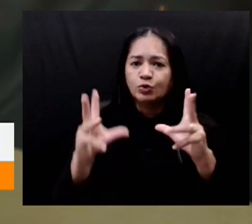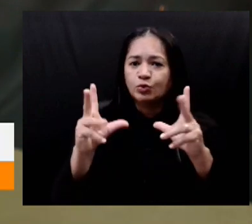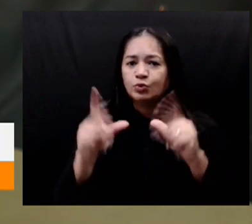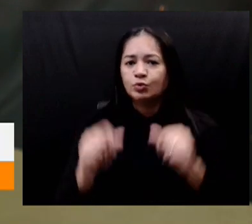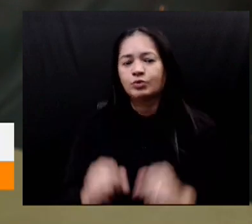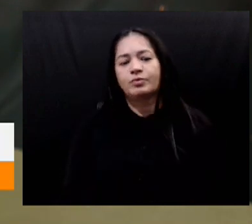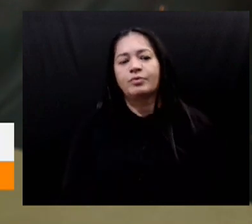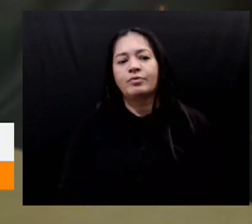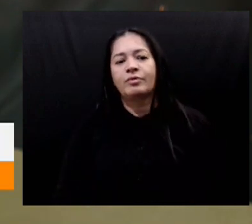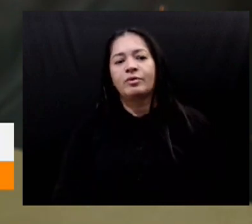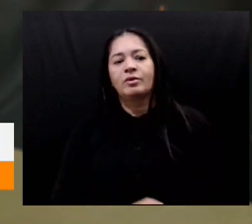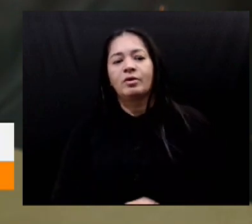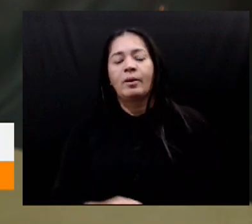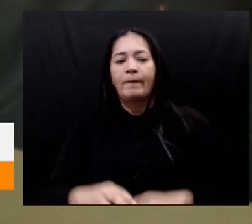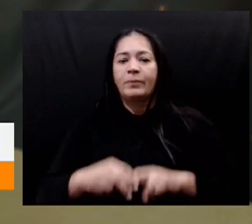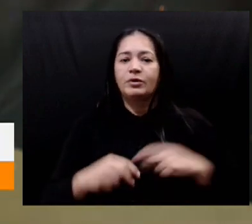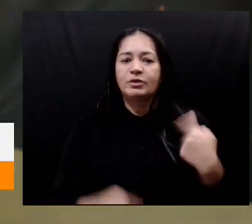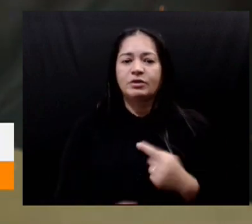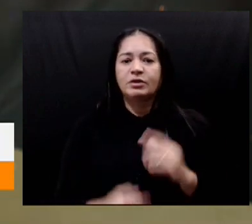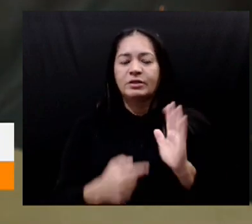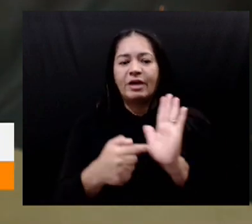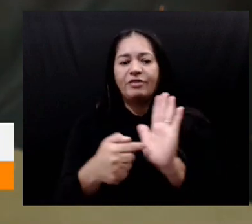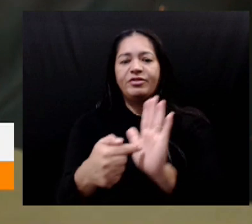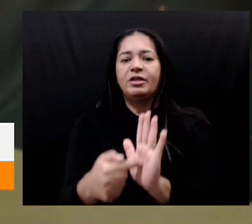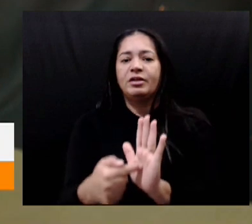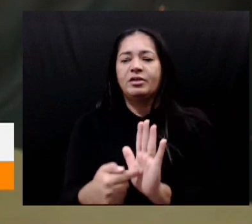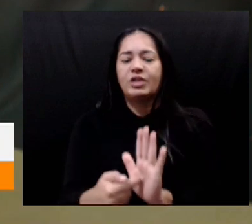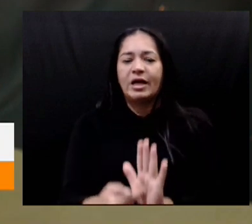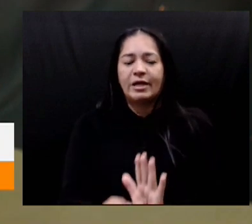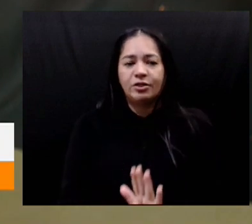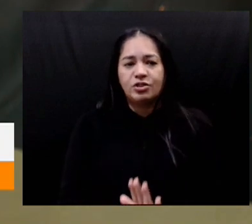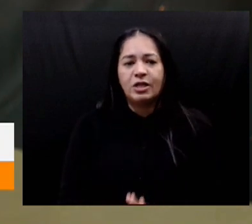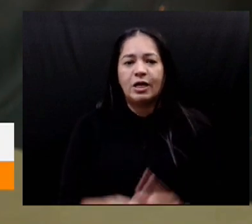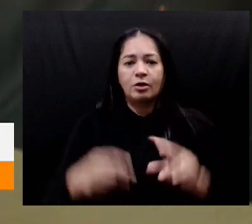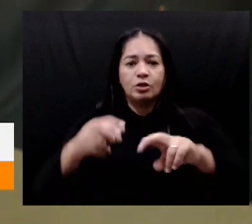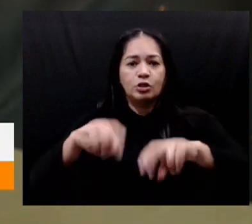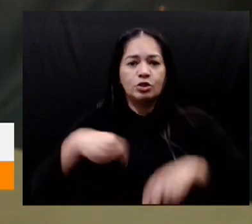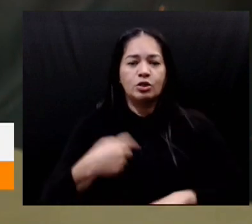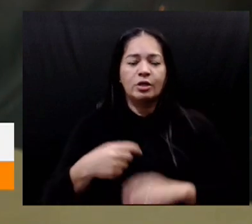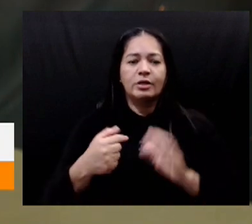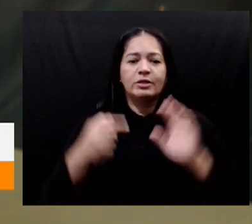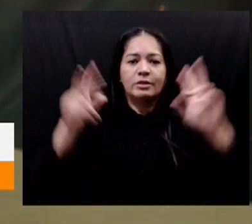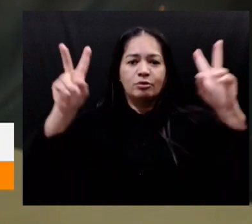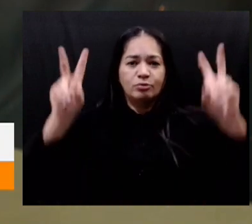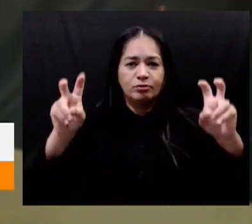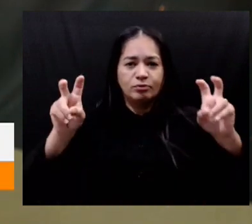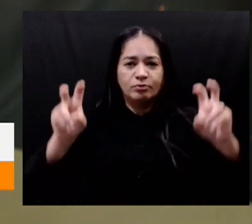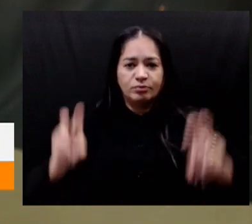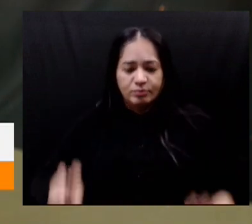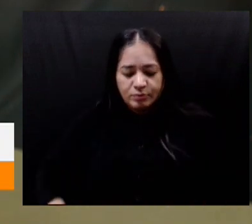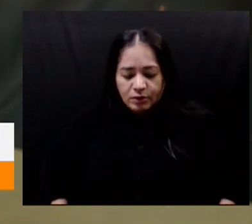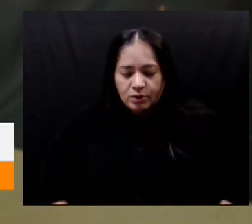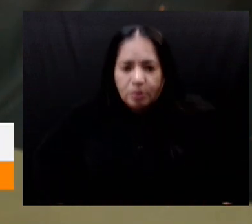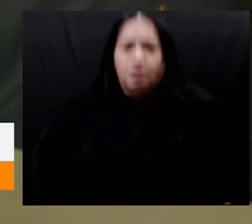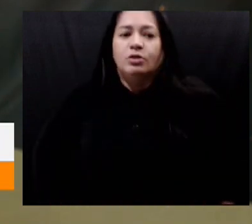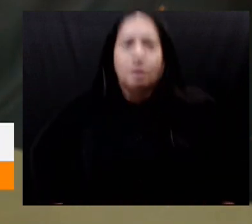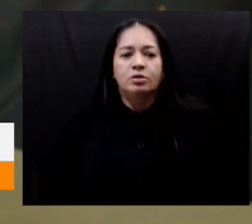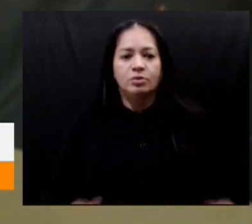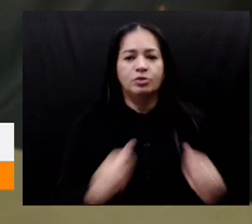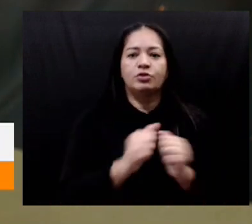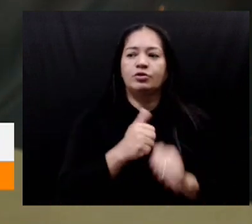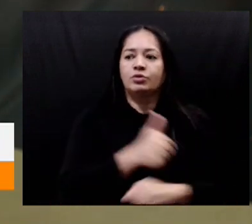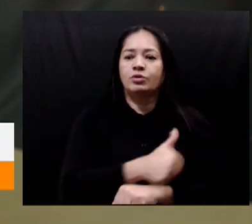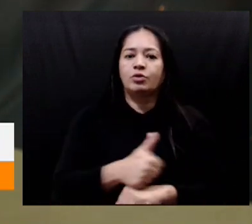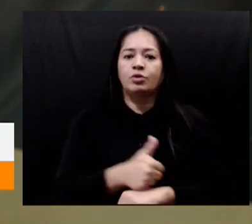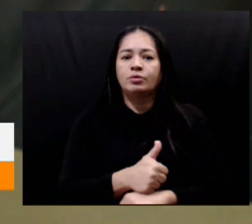traz esses temas, e esse tema específico aqui no Estúdio Câmara, com profissionais que nos orientam,